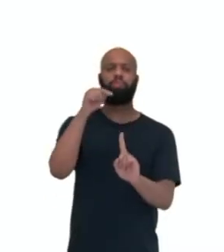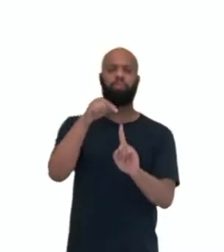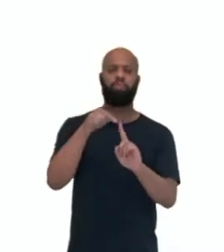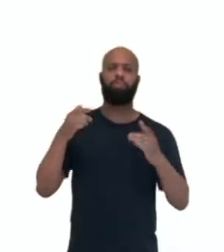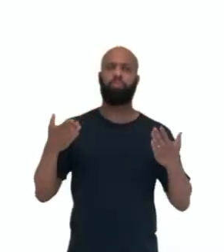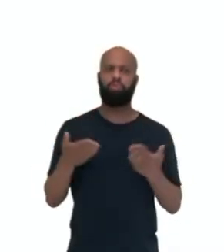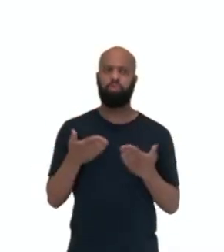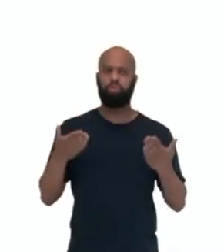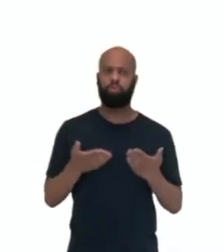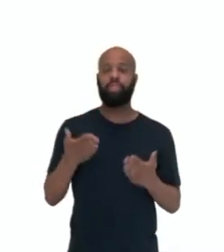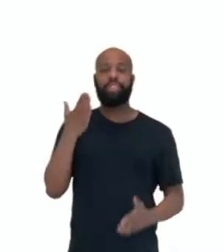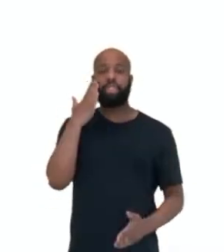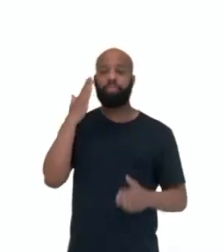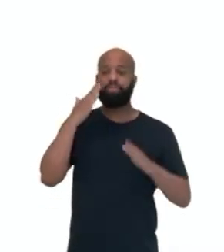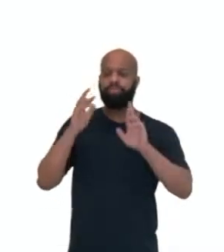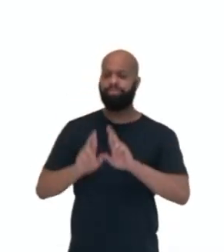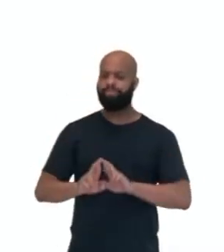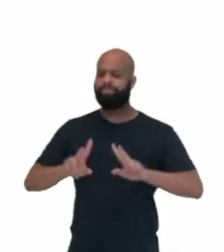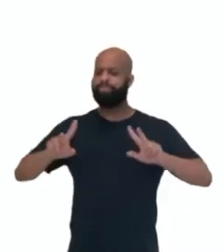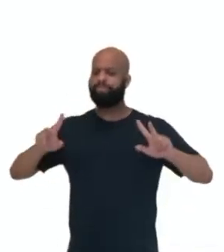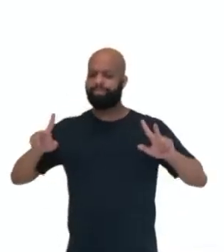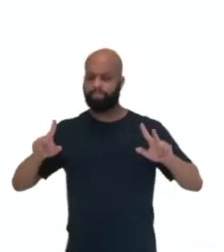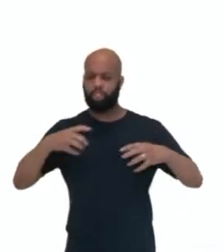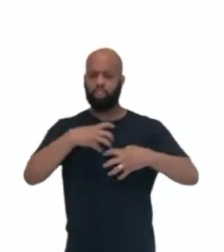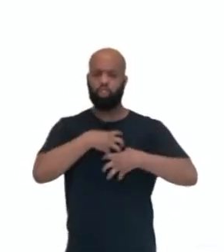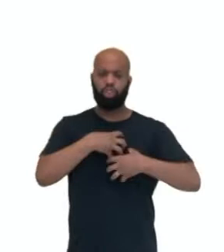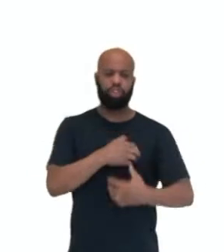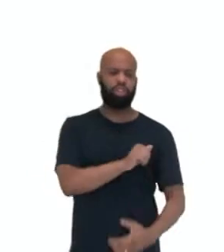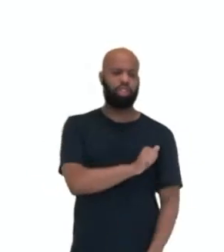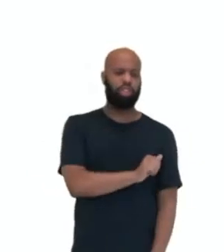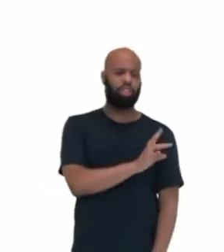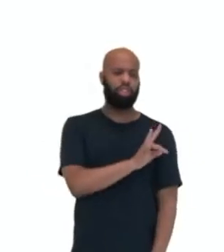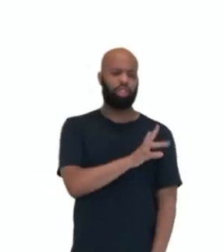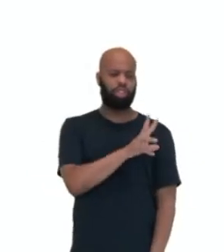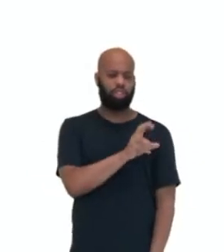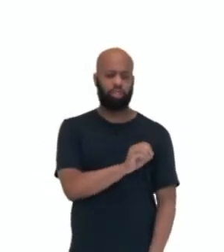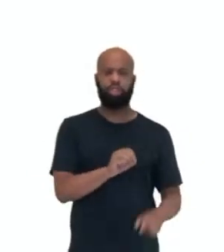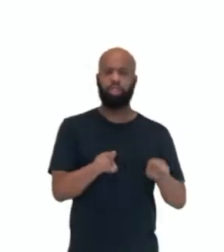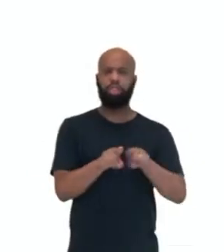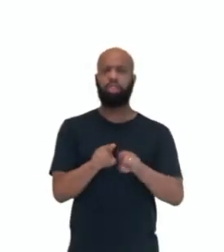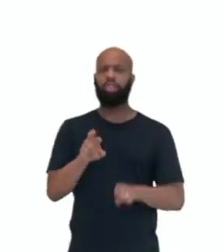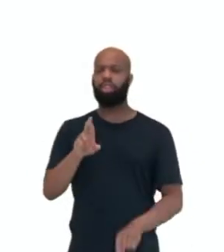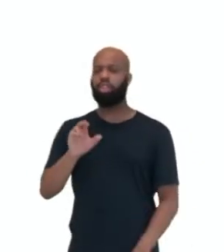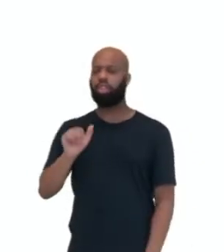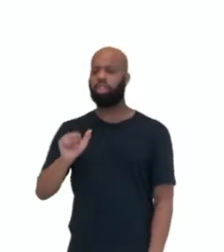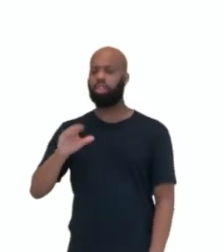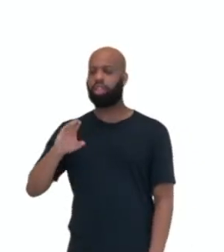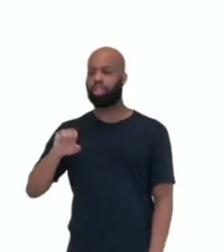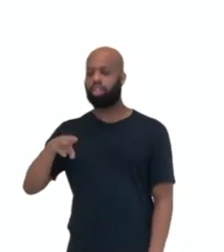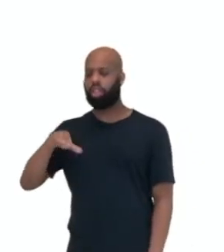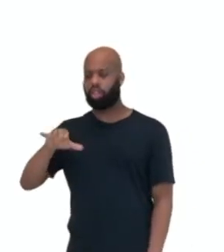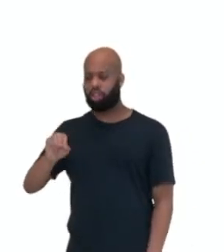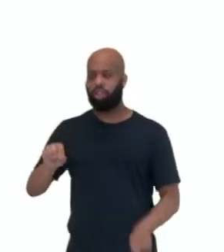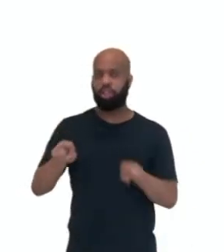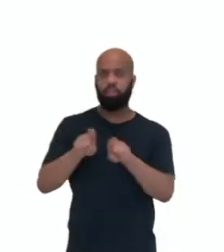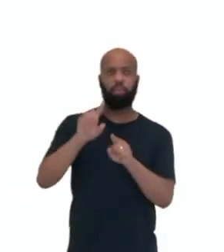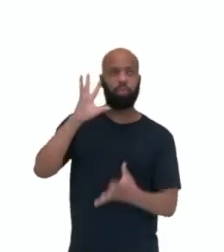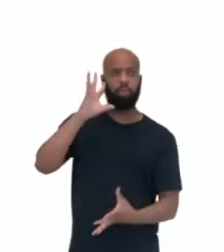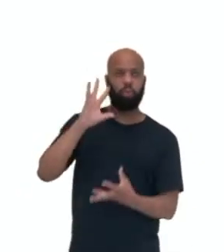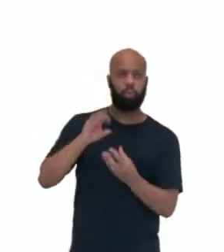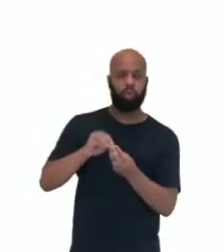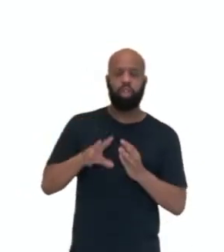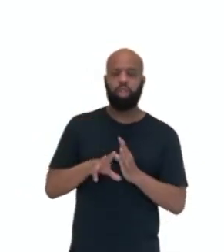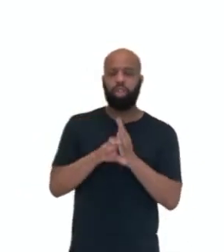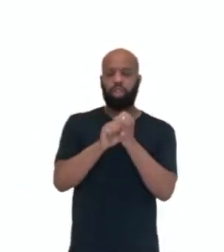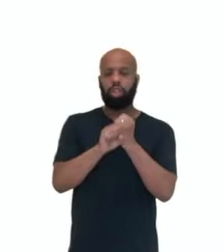objetivos? Diferenciar os isômeros ativos e racêmicos, compreender o cálculo do número de